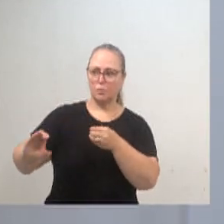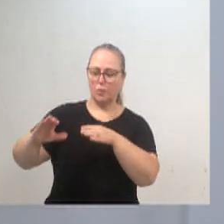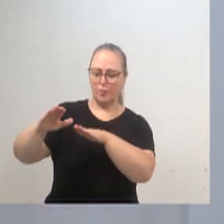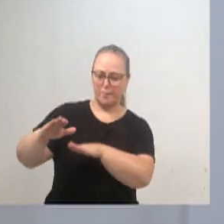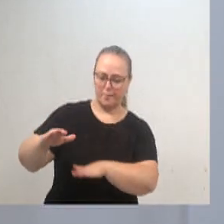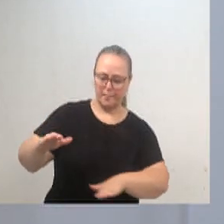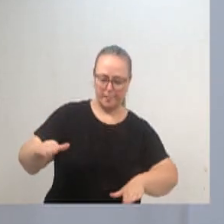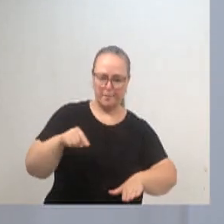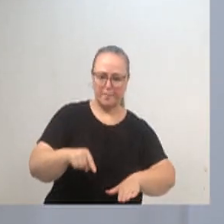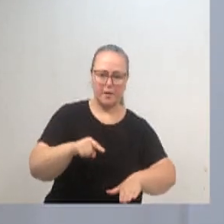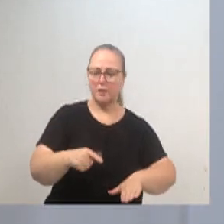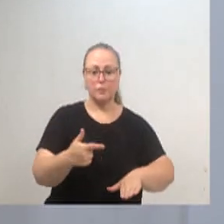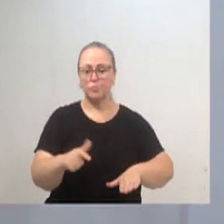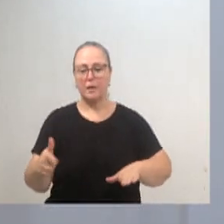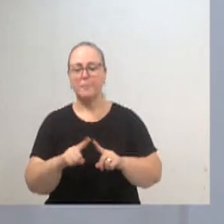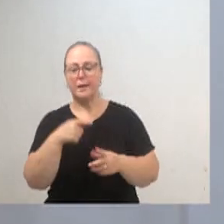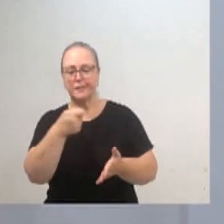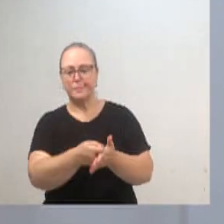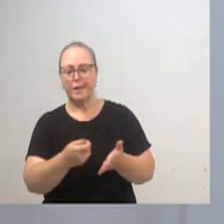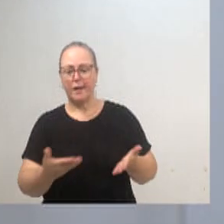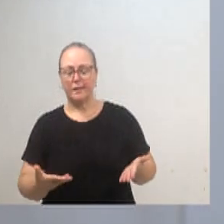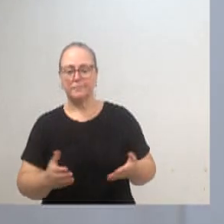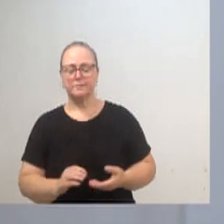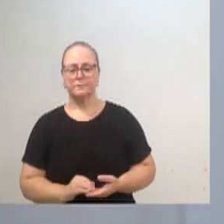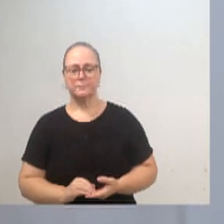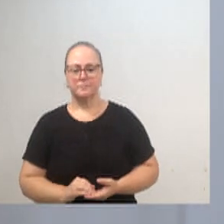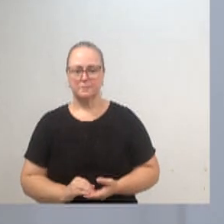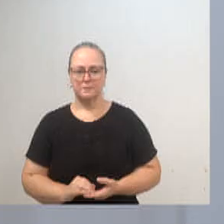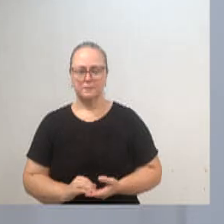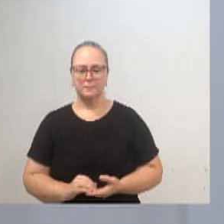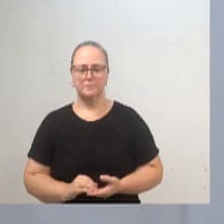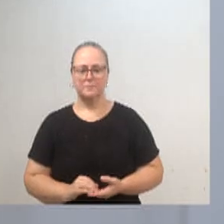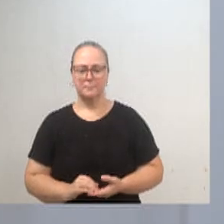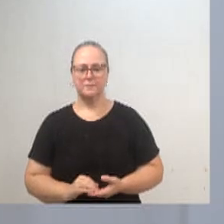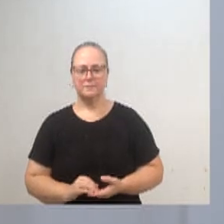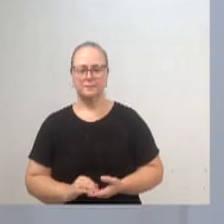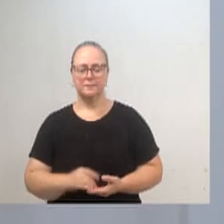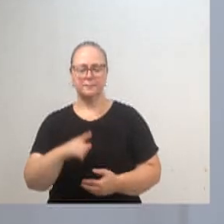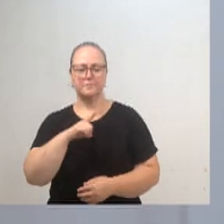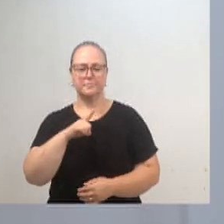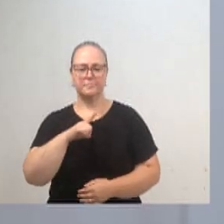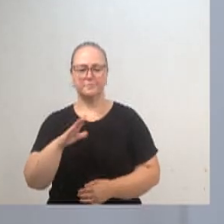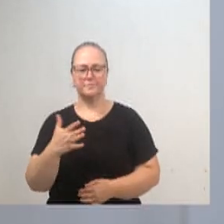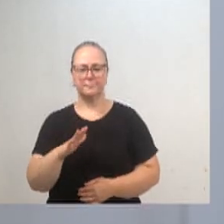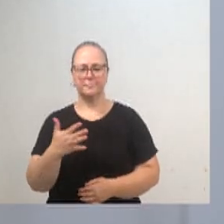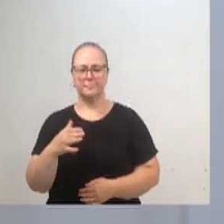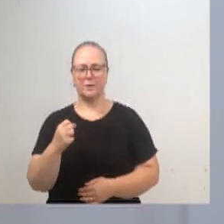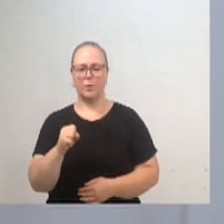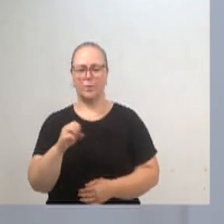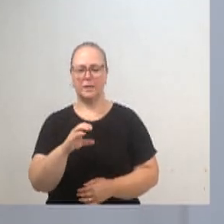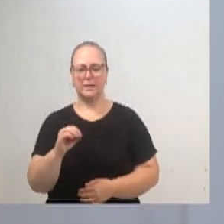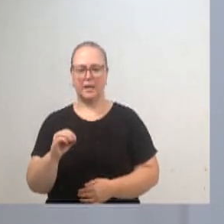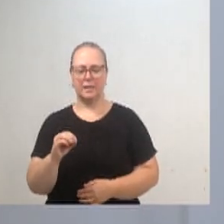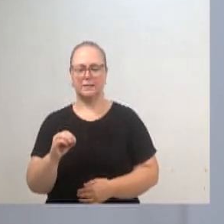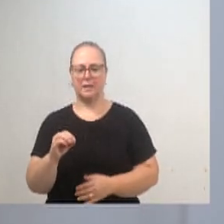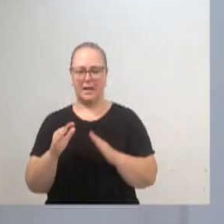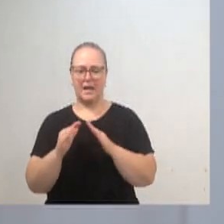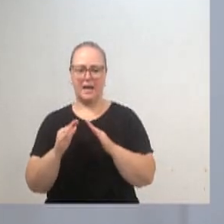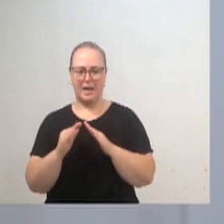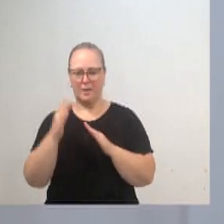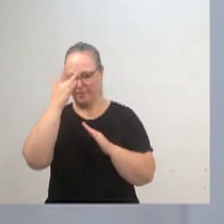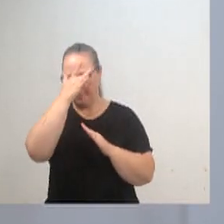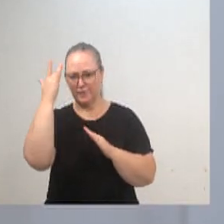gravidade, o caimento do esgoto. Agora, no final da rua, onde tem lá mais ou menos ali 80 unidades, que precisaria de uma bomba